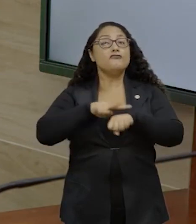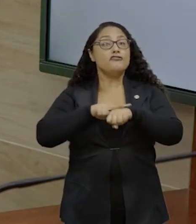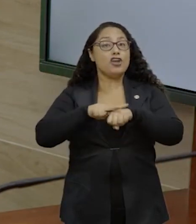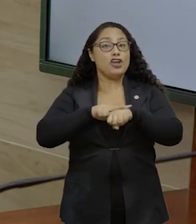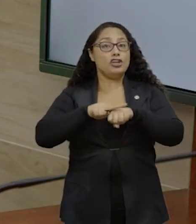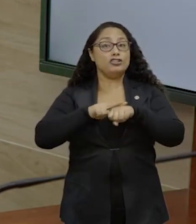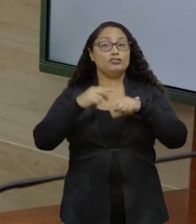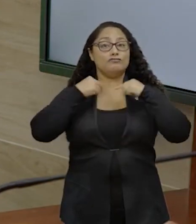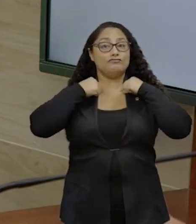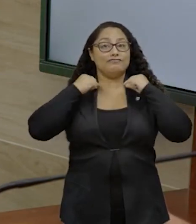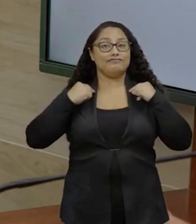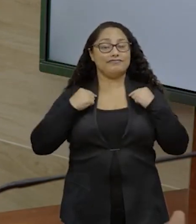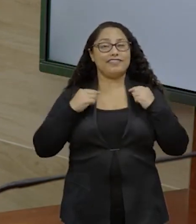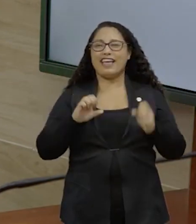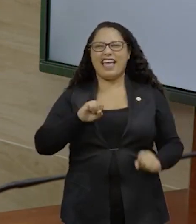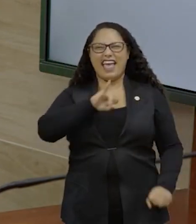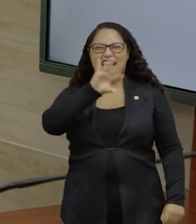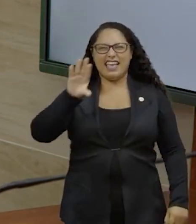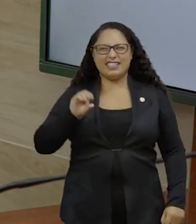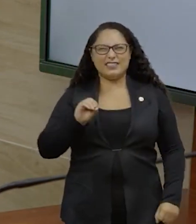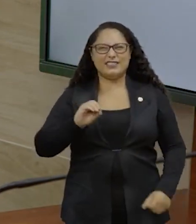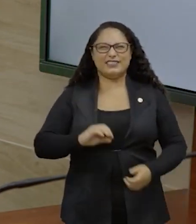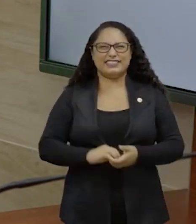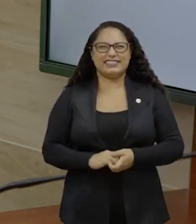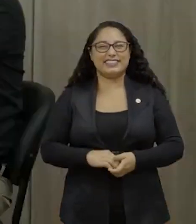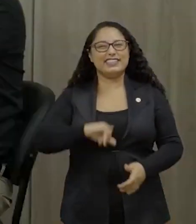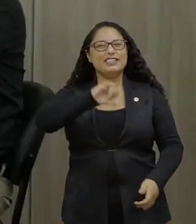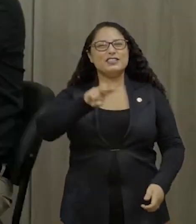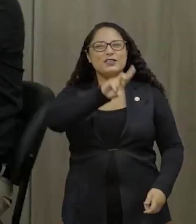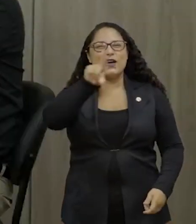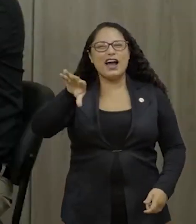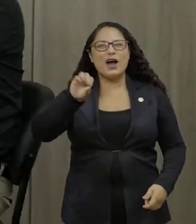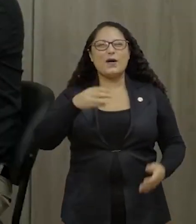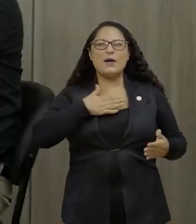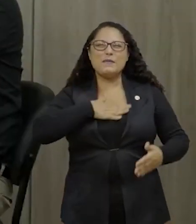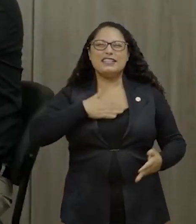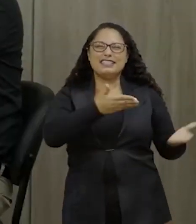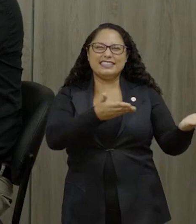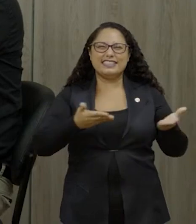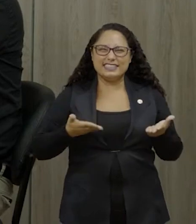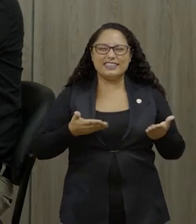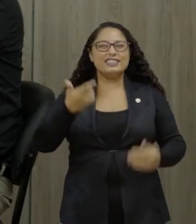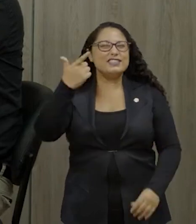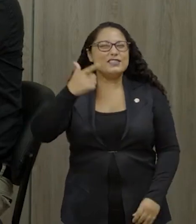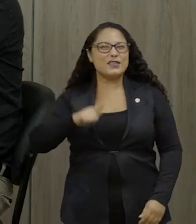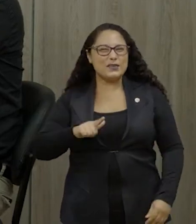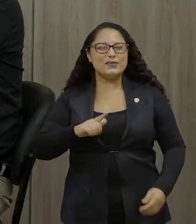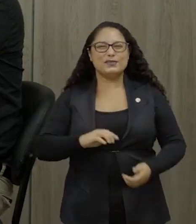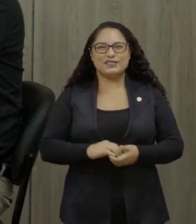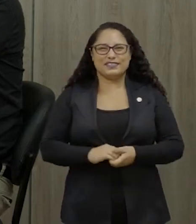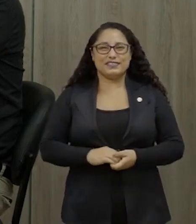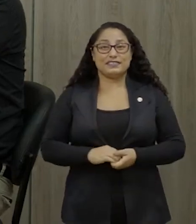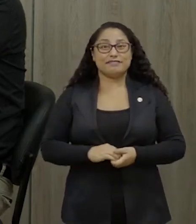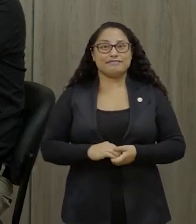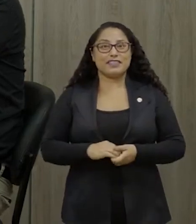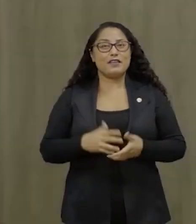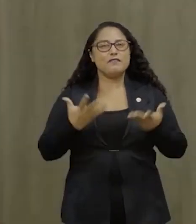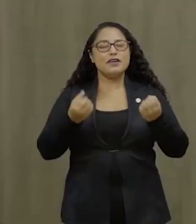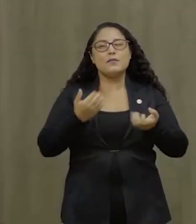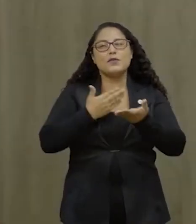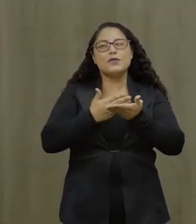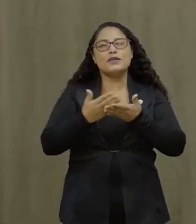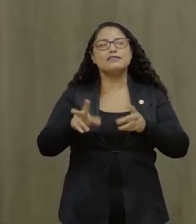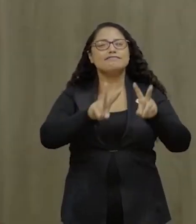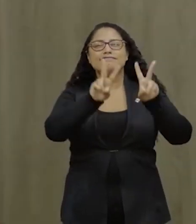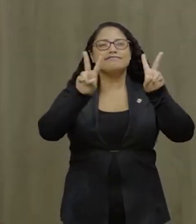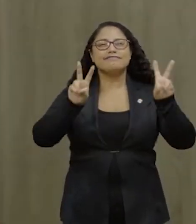verde e é isso. João, é um prazer te receber aqui novamente. E vamos começar